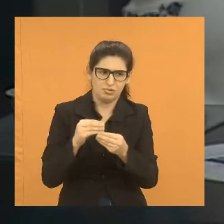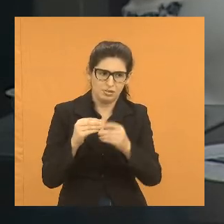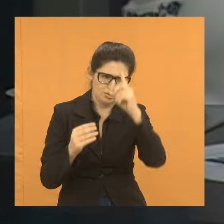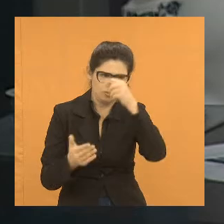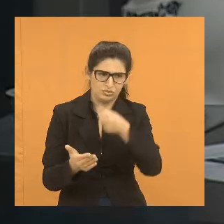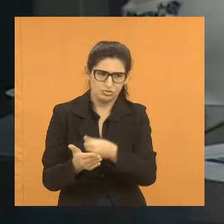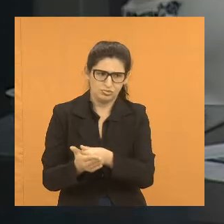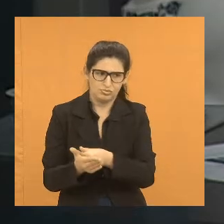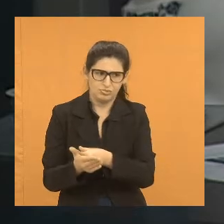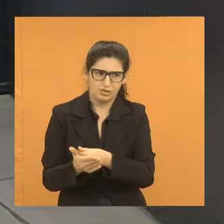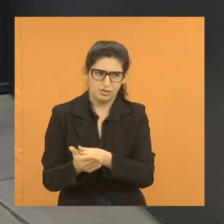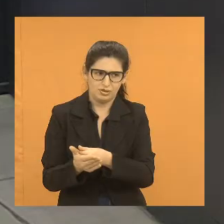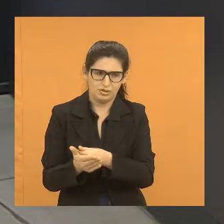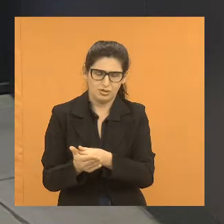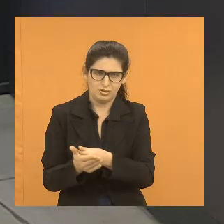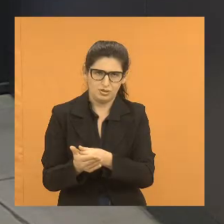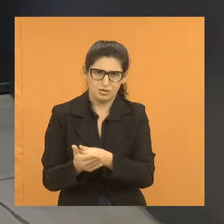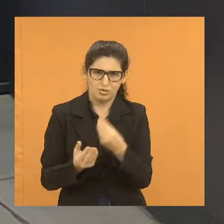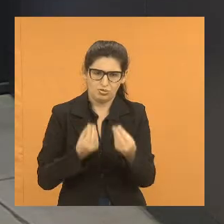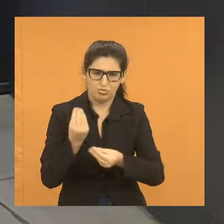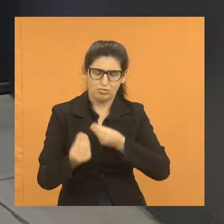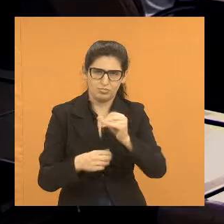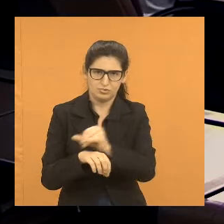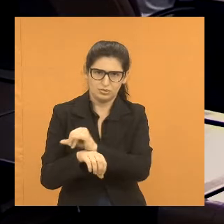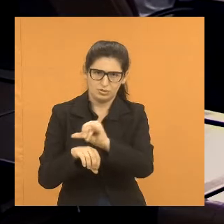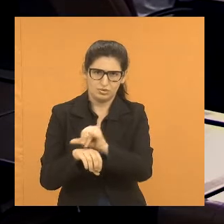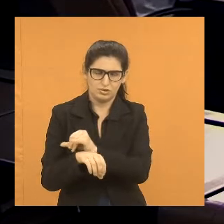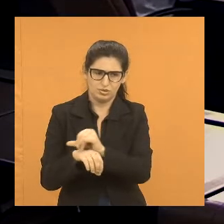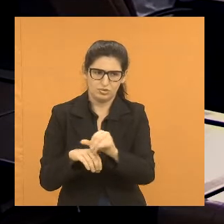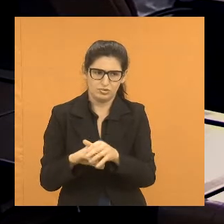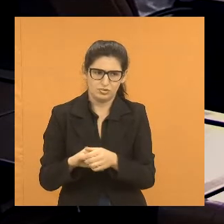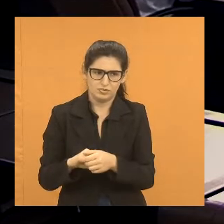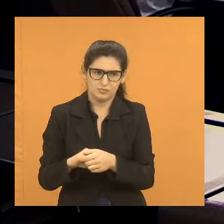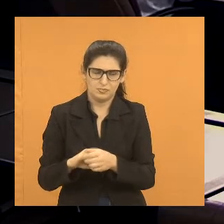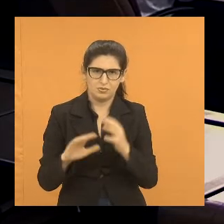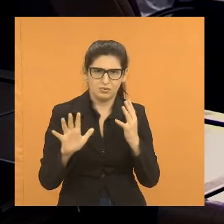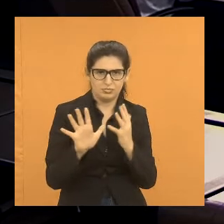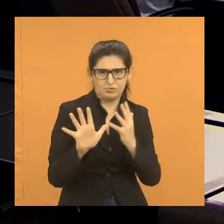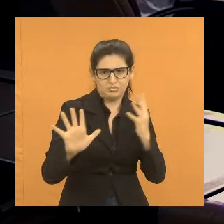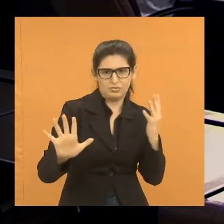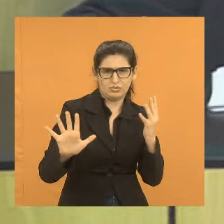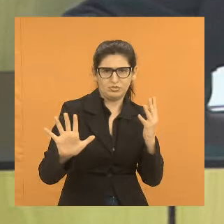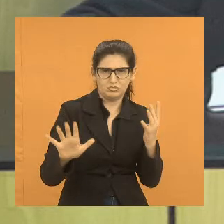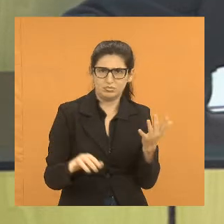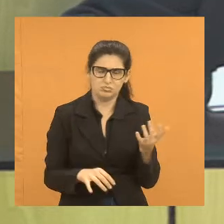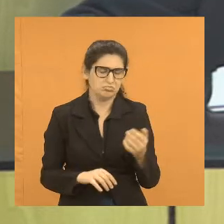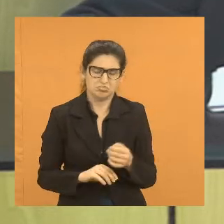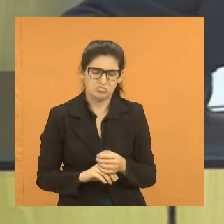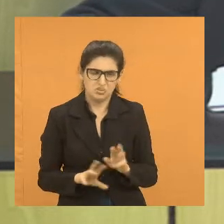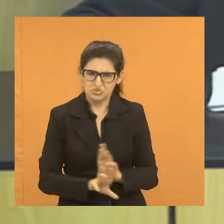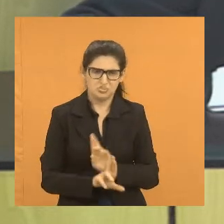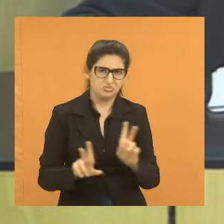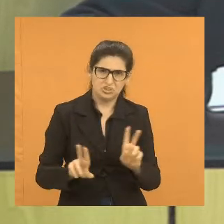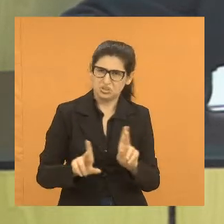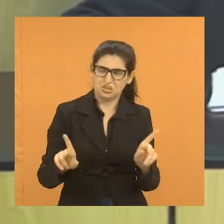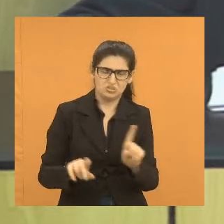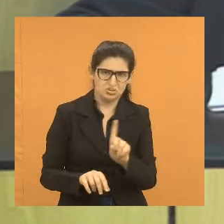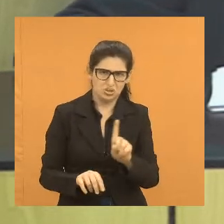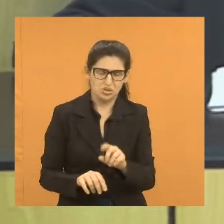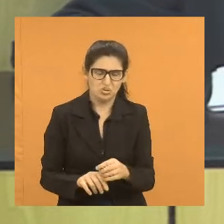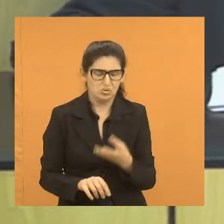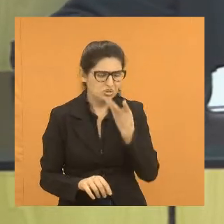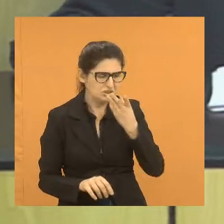mais necessárias. E aqui nessa questão, nessa fila, a gente não vê a diferença de infantil e